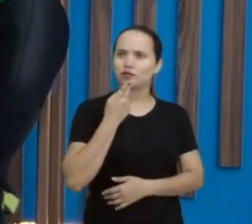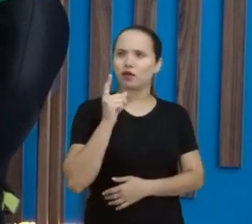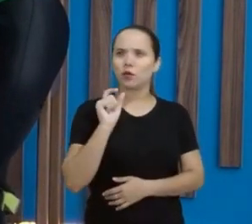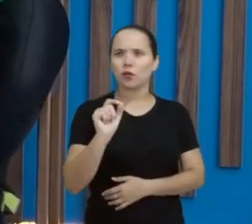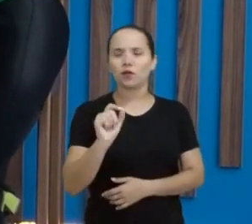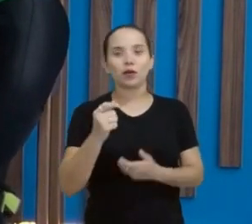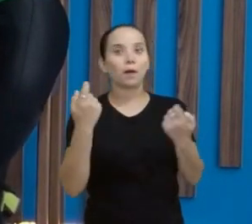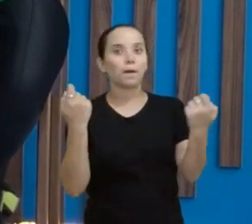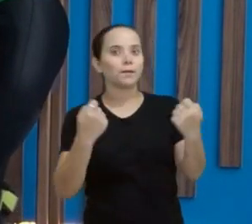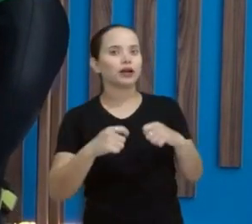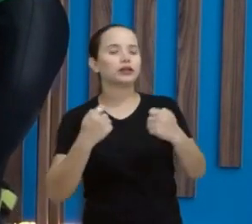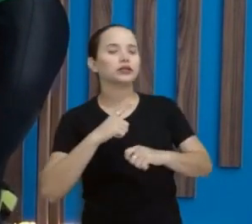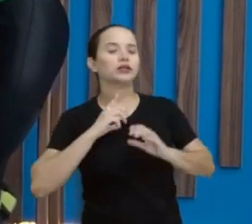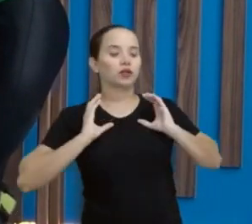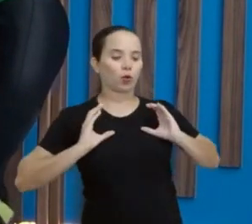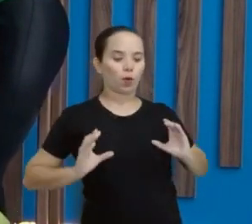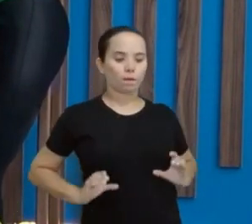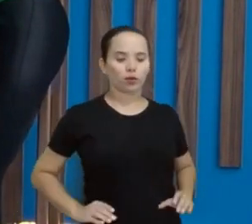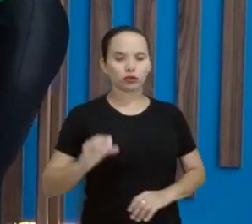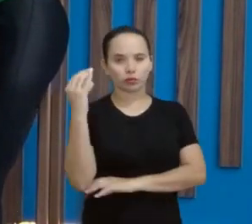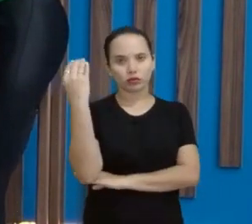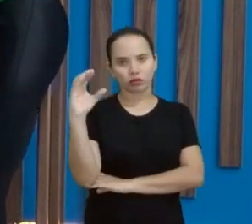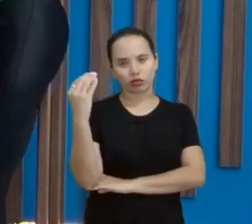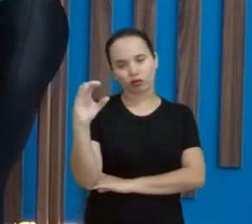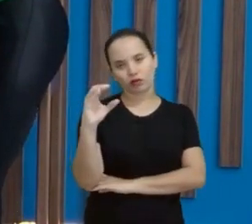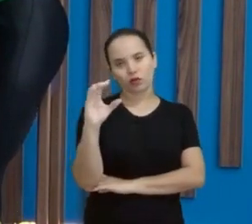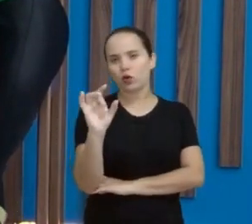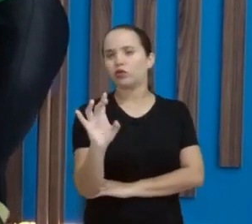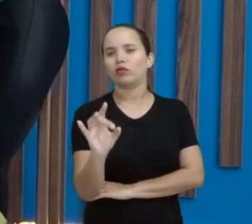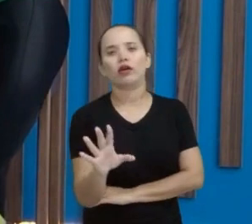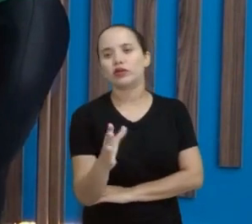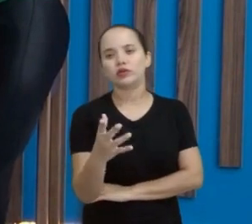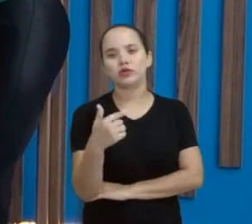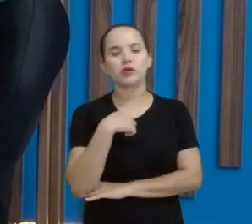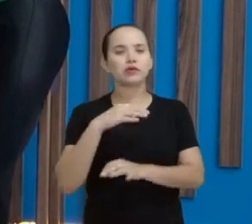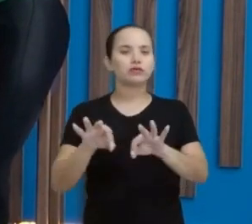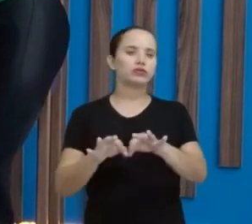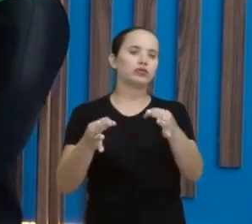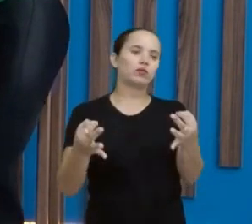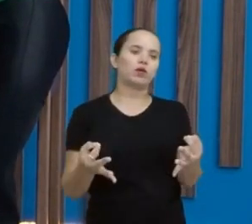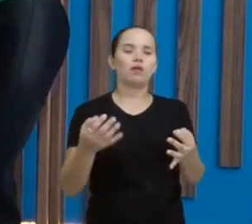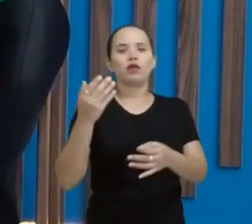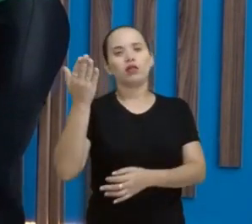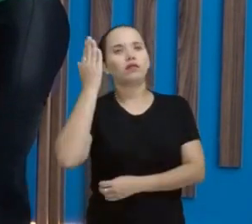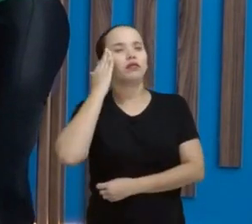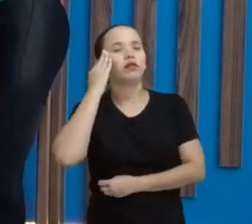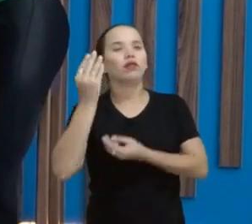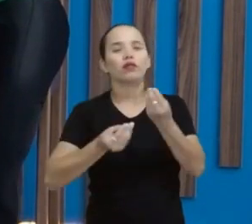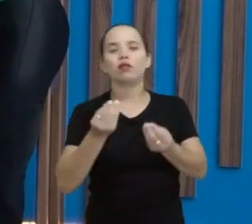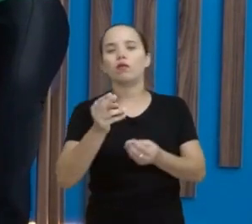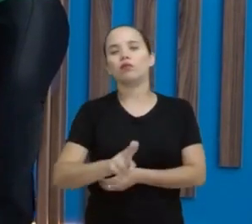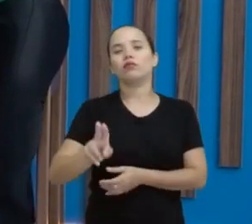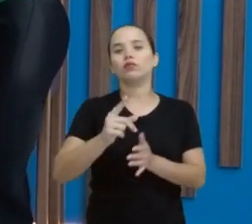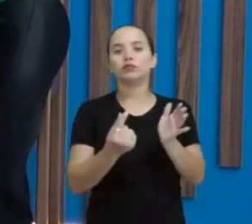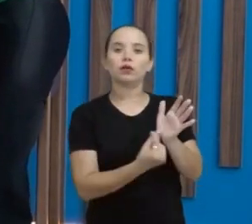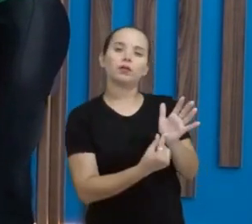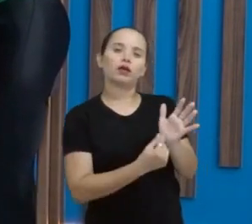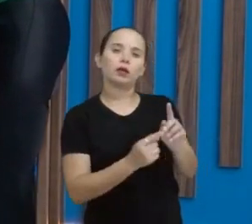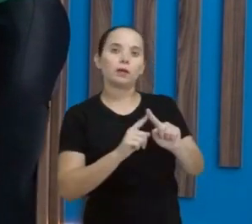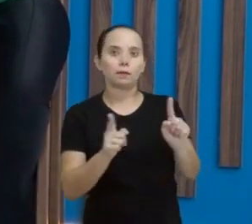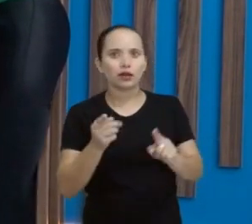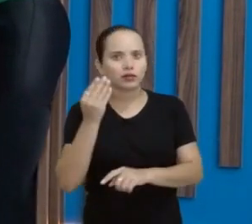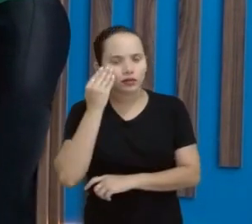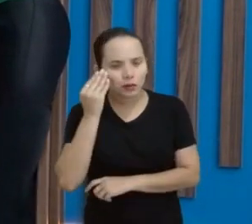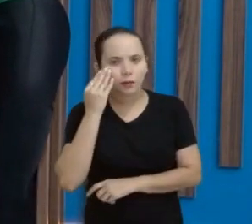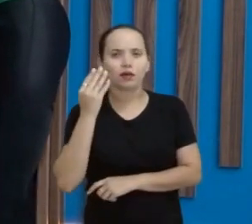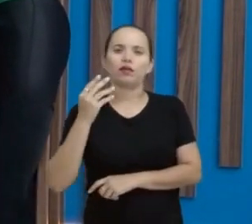precisa ter uma postura científica. Não é só eu simplesmente saber usar um aplicativo, mas eu também saber o porquê de